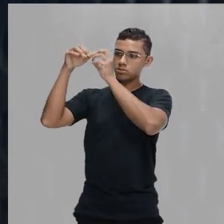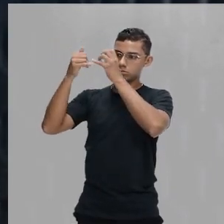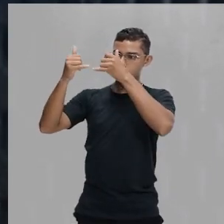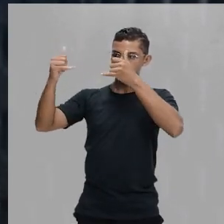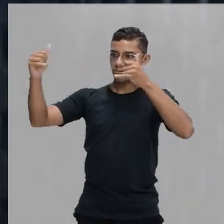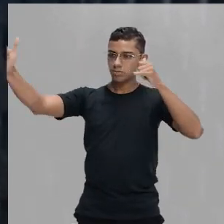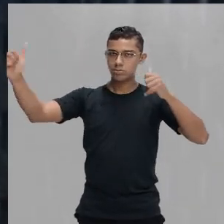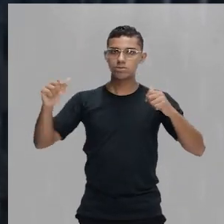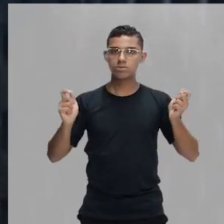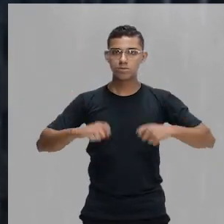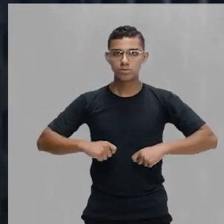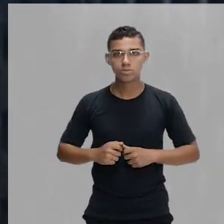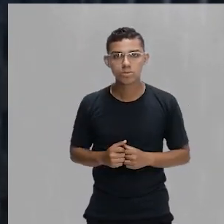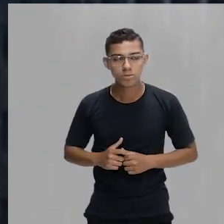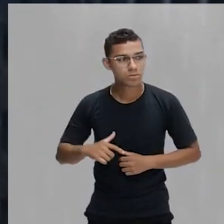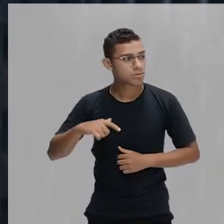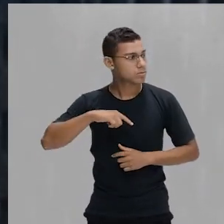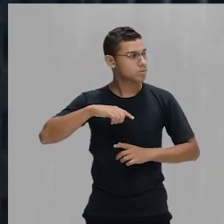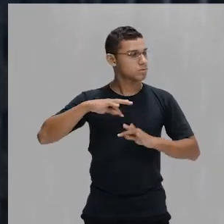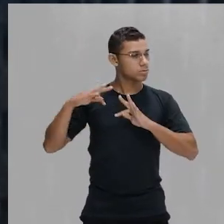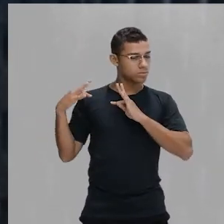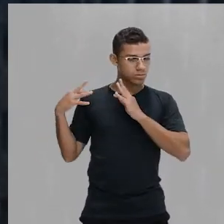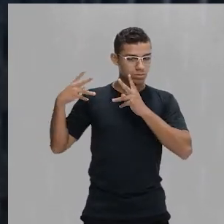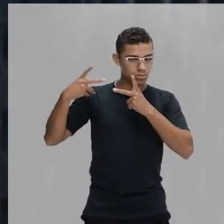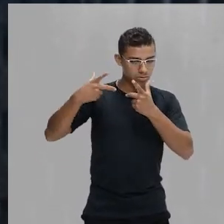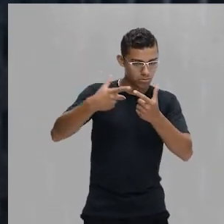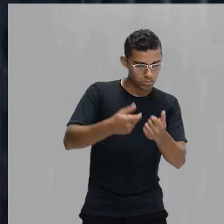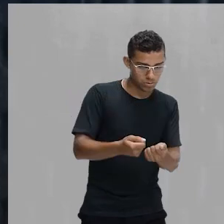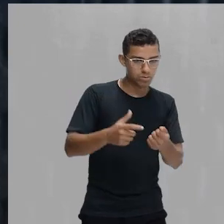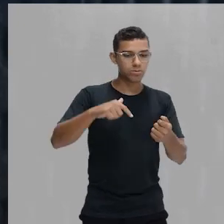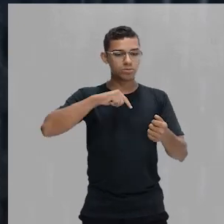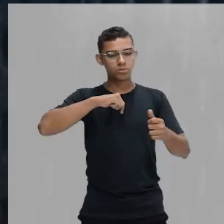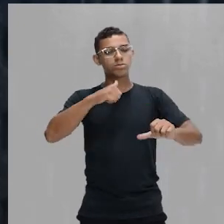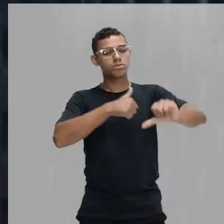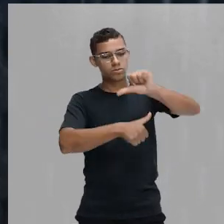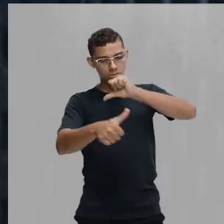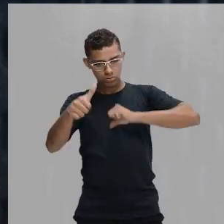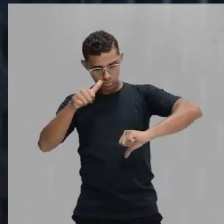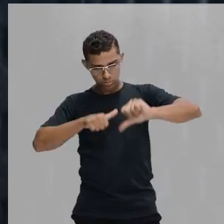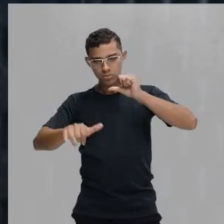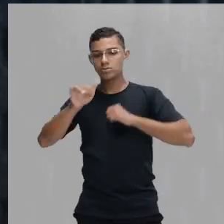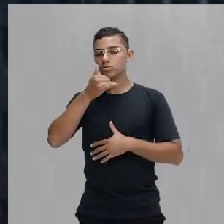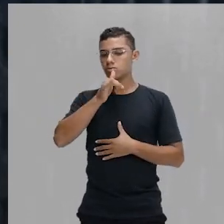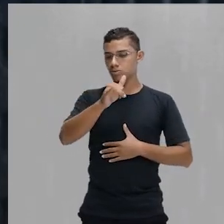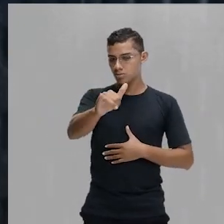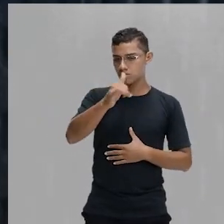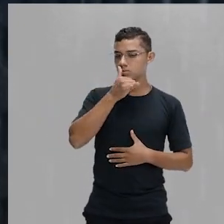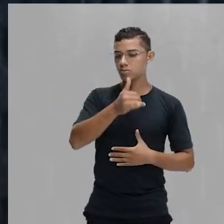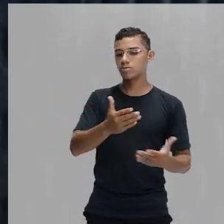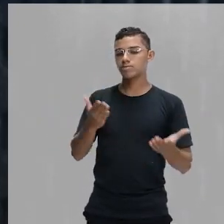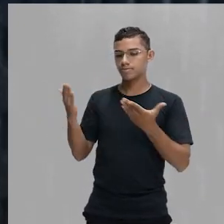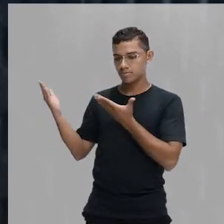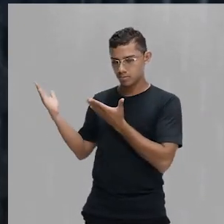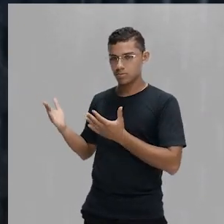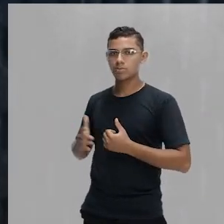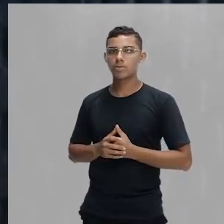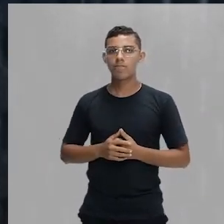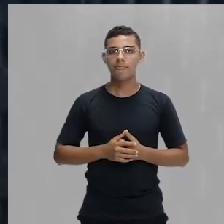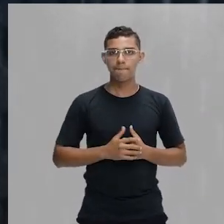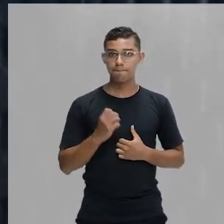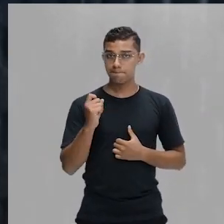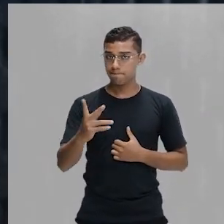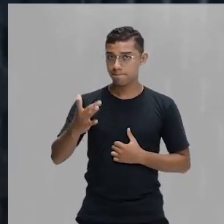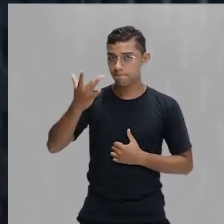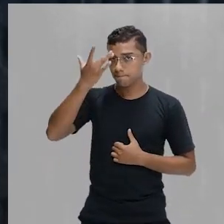todo esse processo que é feito para que se tenha uma transformação de energia em energia elétrica, tá